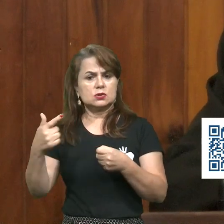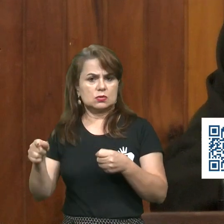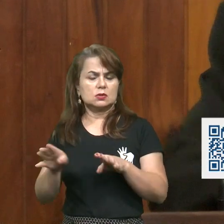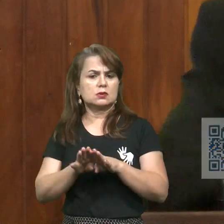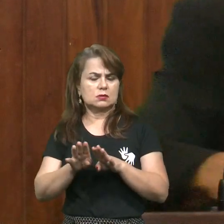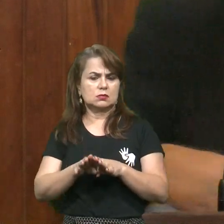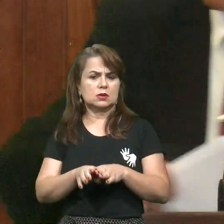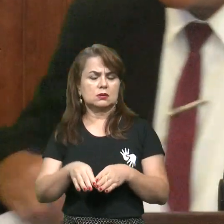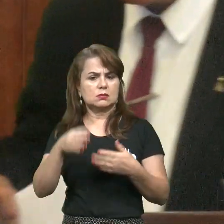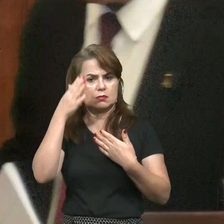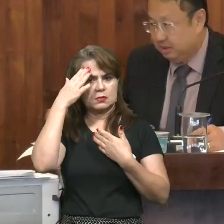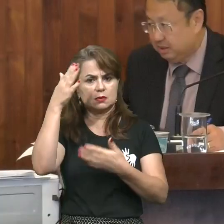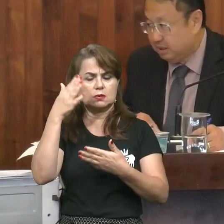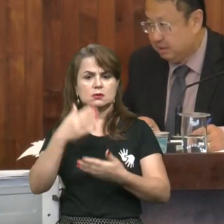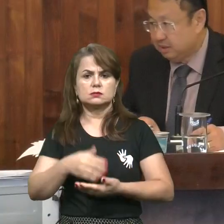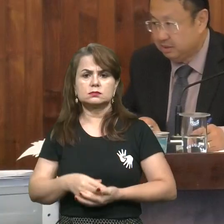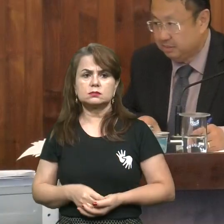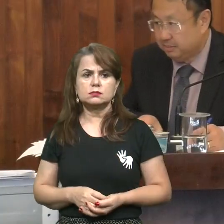presidente.